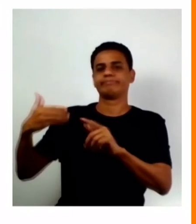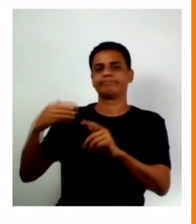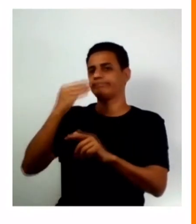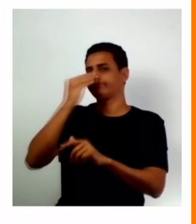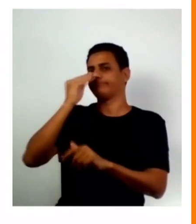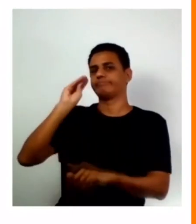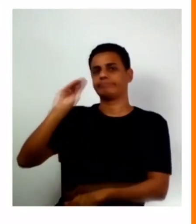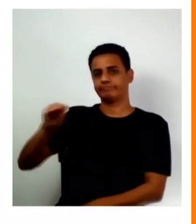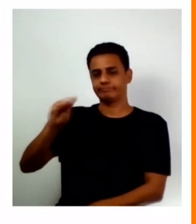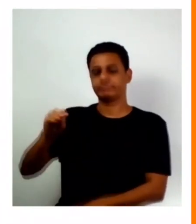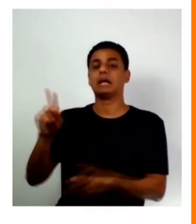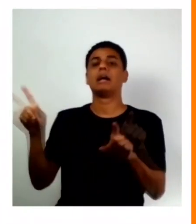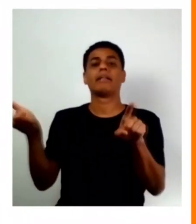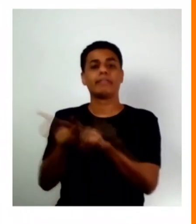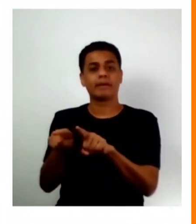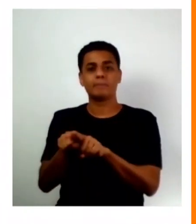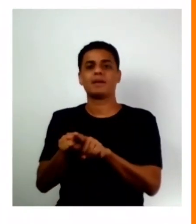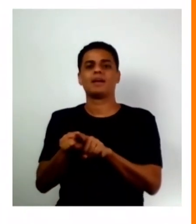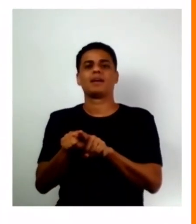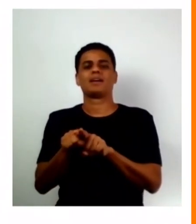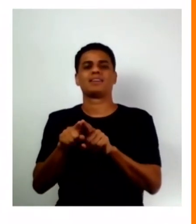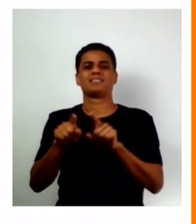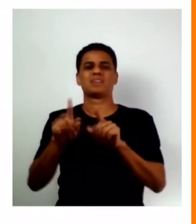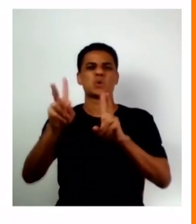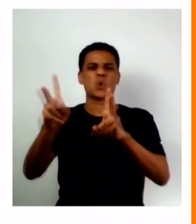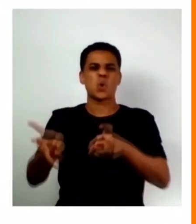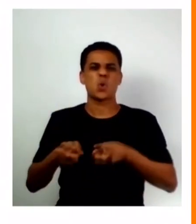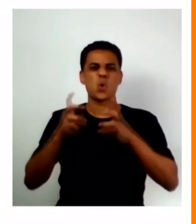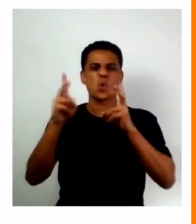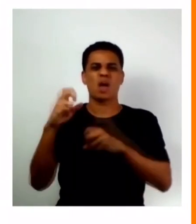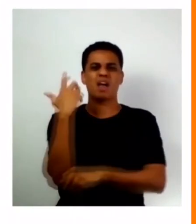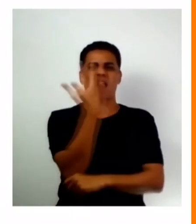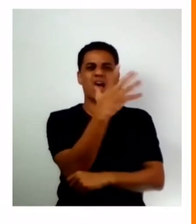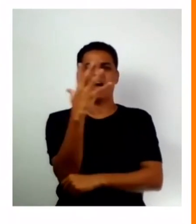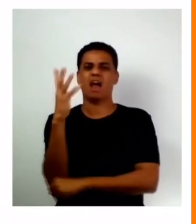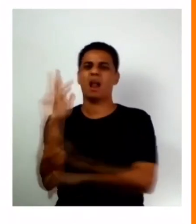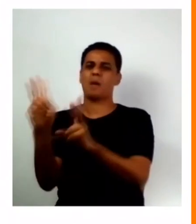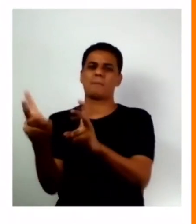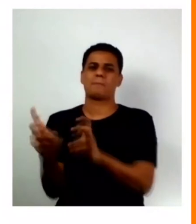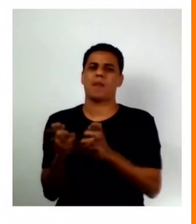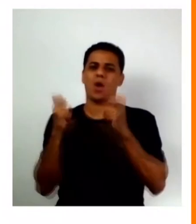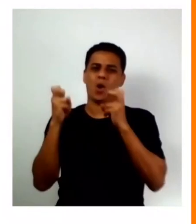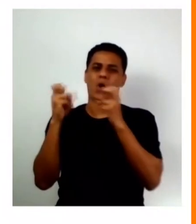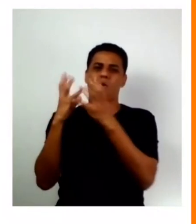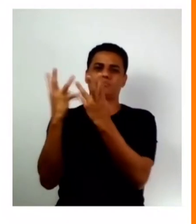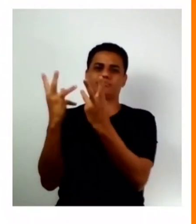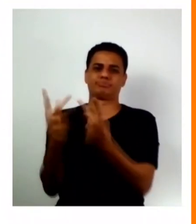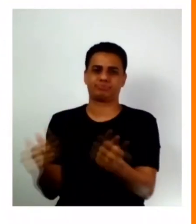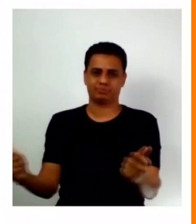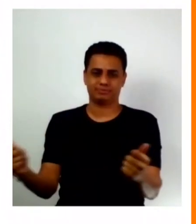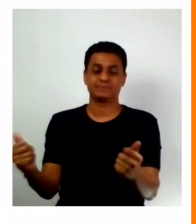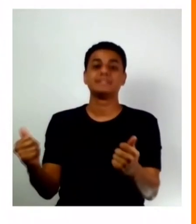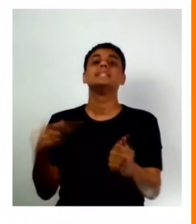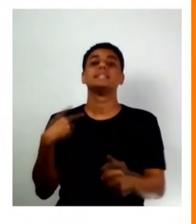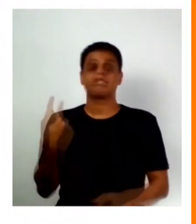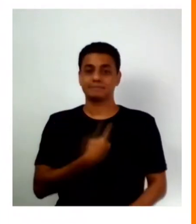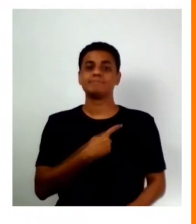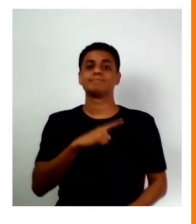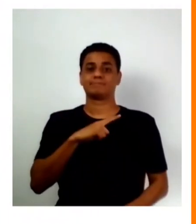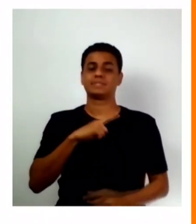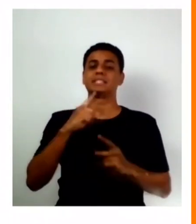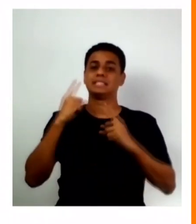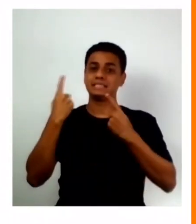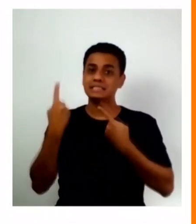vivemos uma cultura exploradora dos povos e da natureza. Nosso grande desafio é conscientizar aos